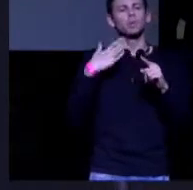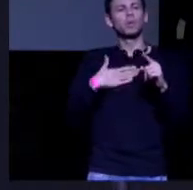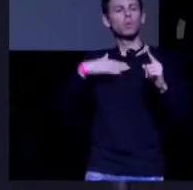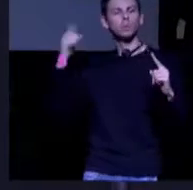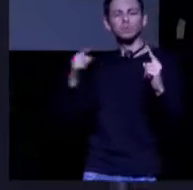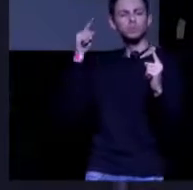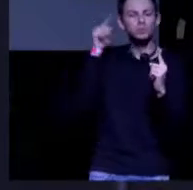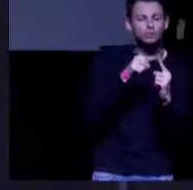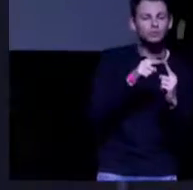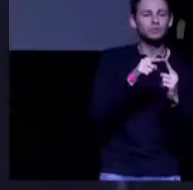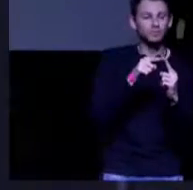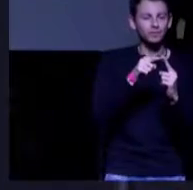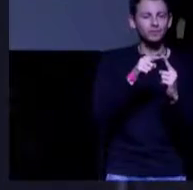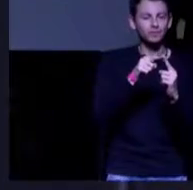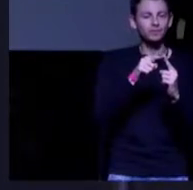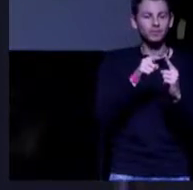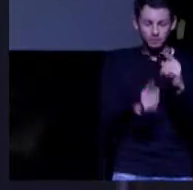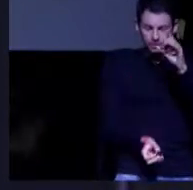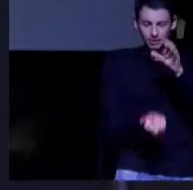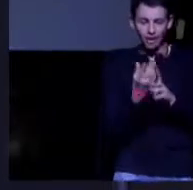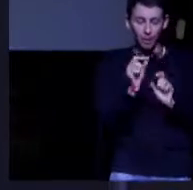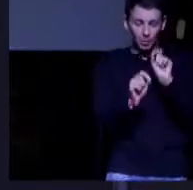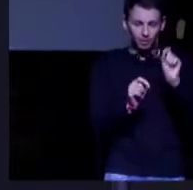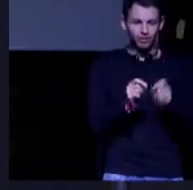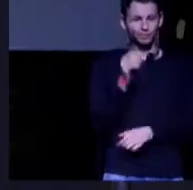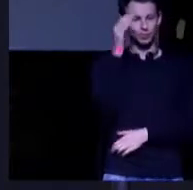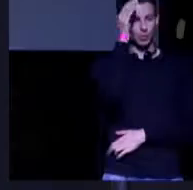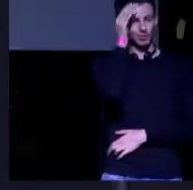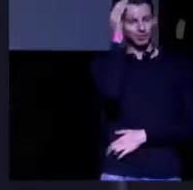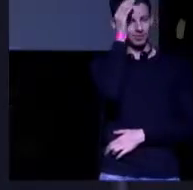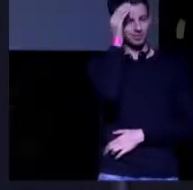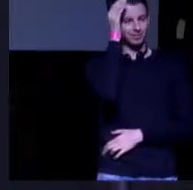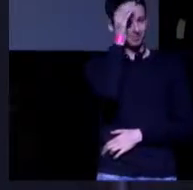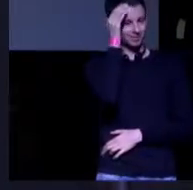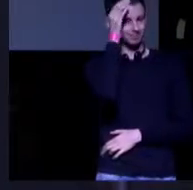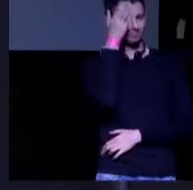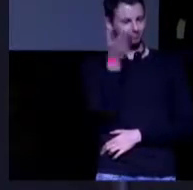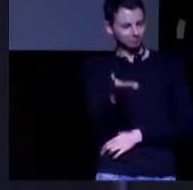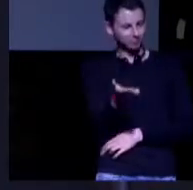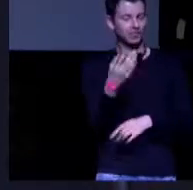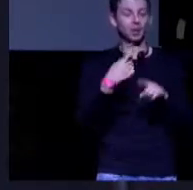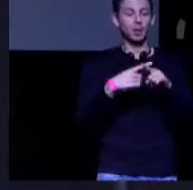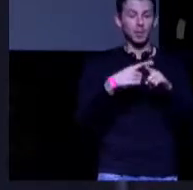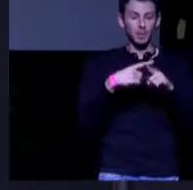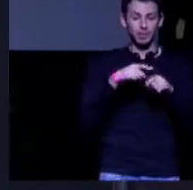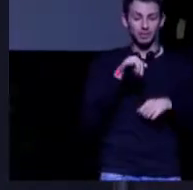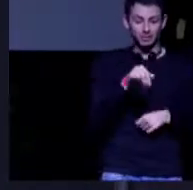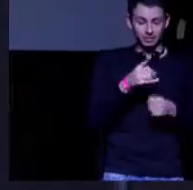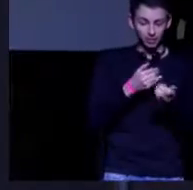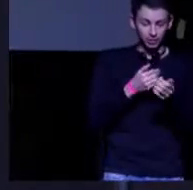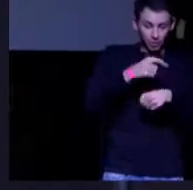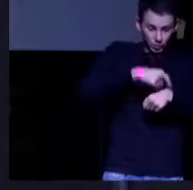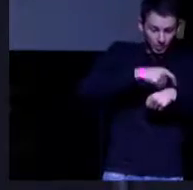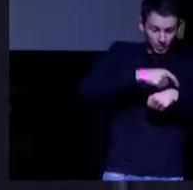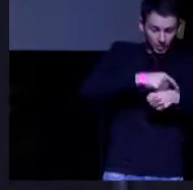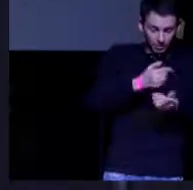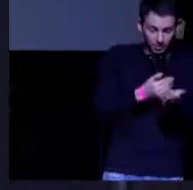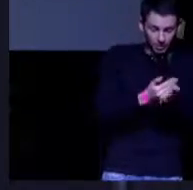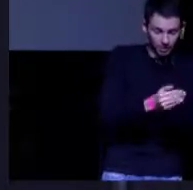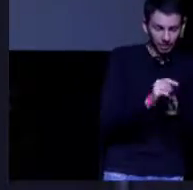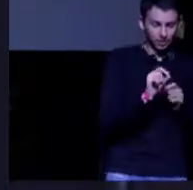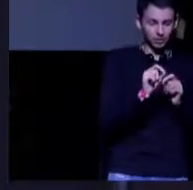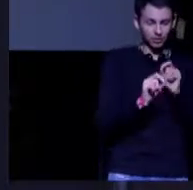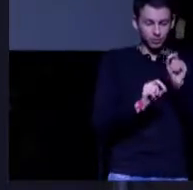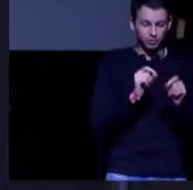e criar consciência mesmo sobre essa história porque a partir do momento que a gente se entender parte do que a gente